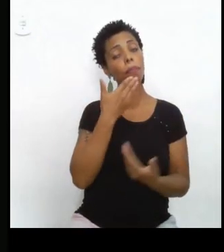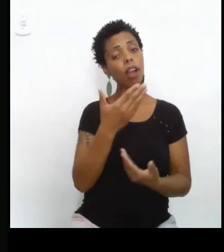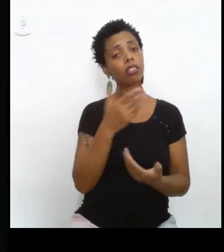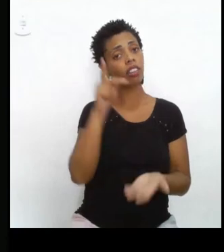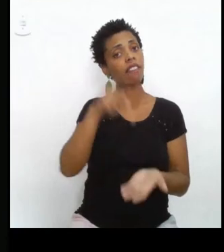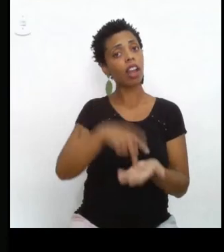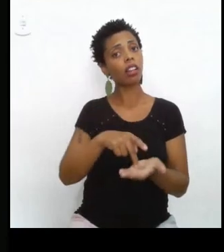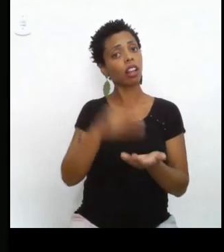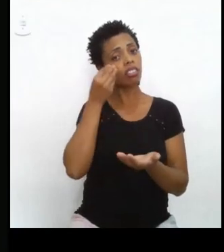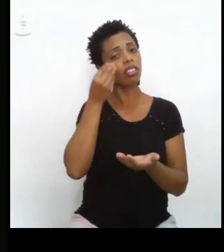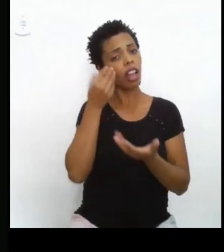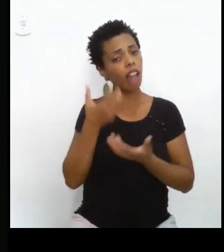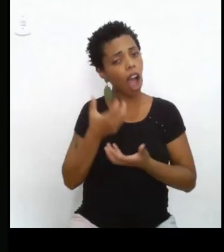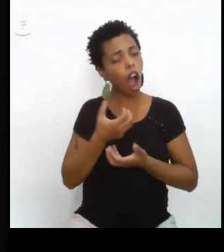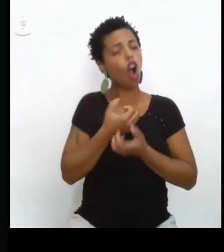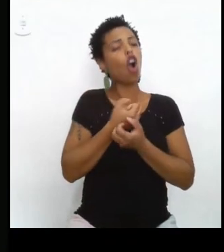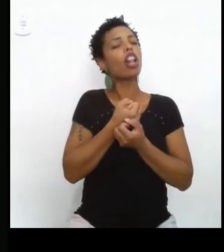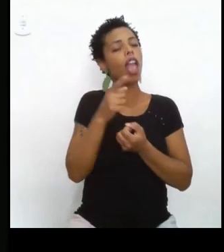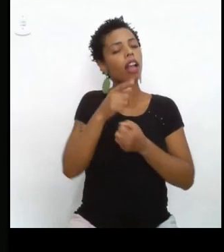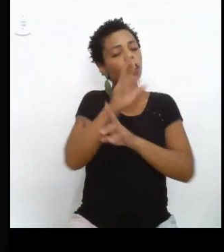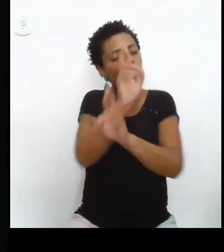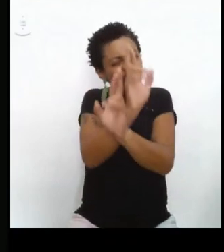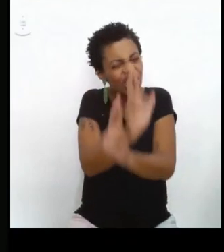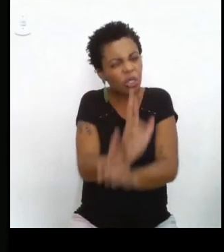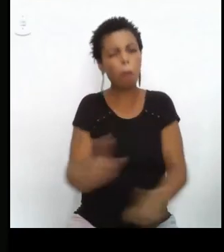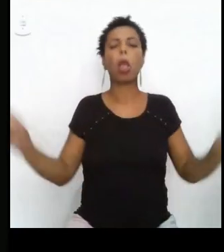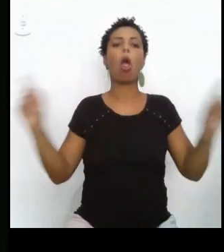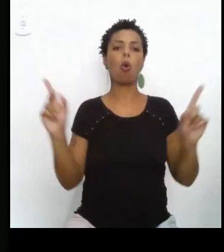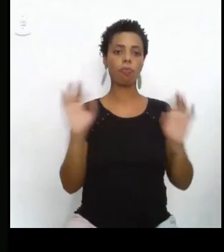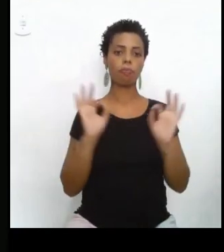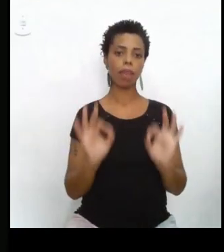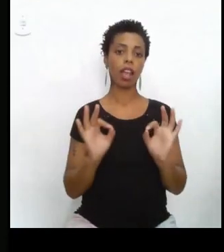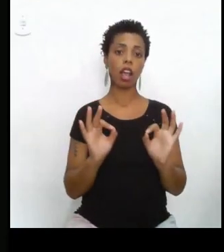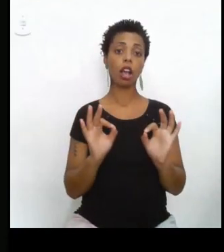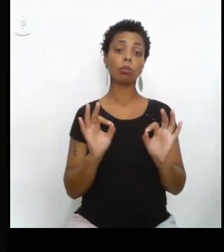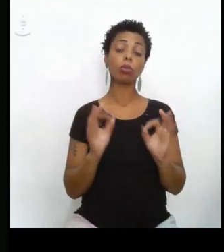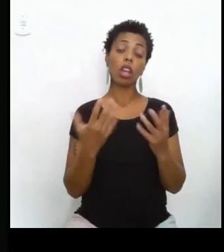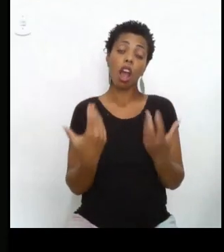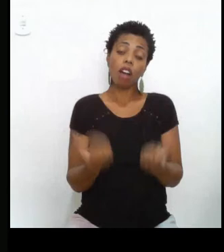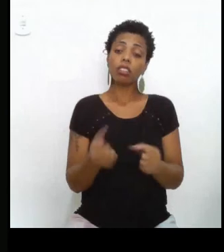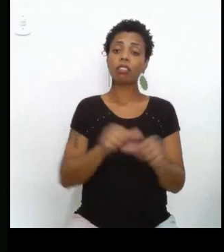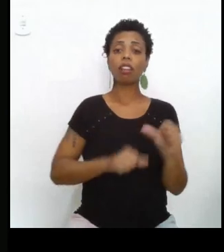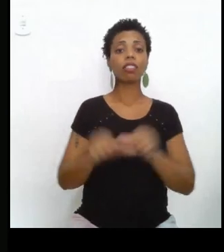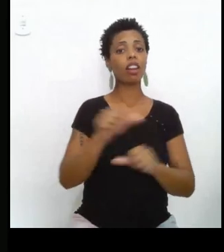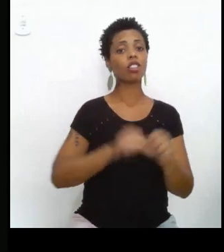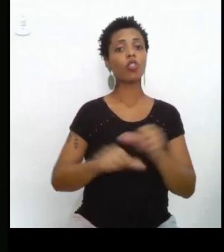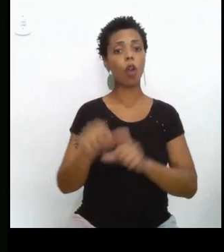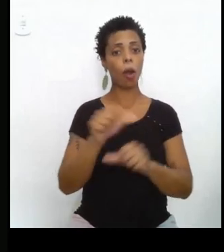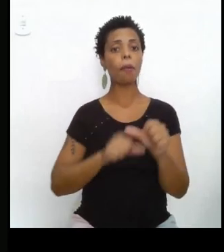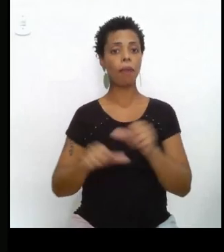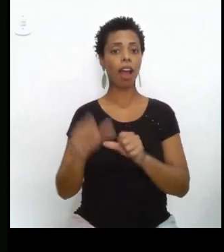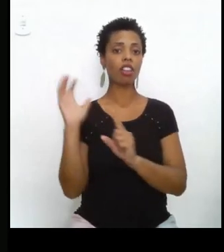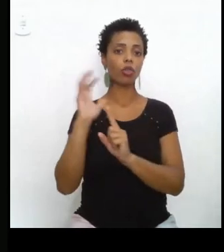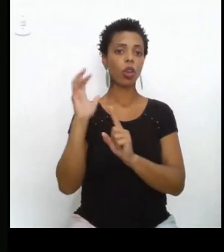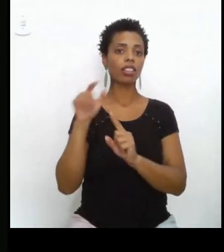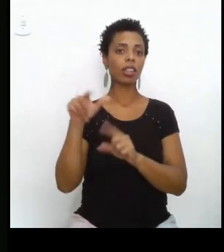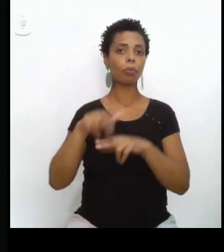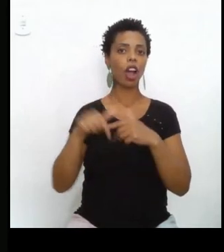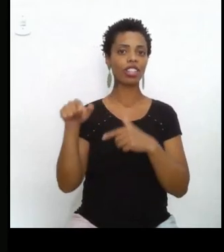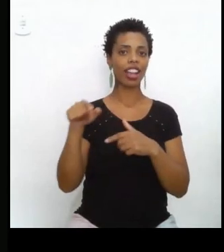de fato tem tem acolher esta radicalidade e Que se deixam se transformar também por essa radicalidade